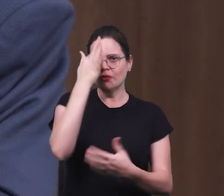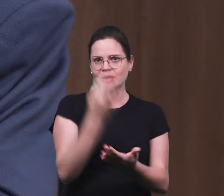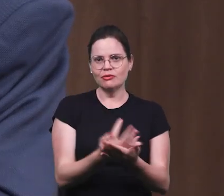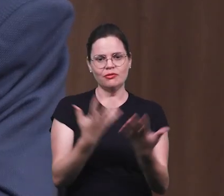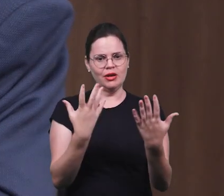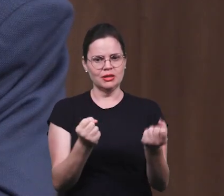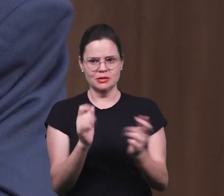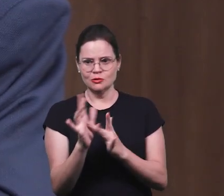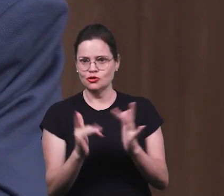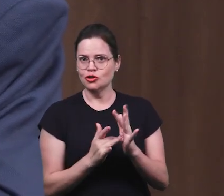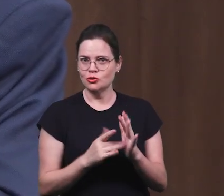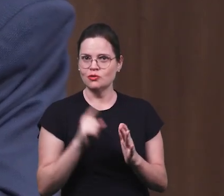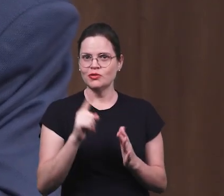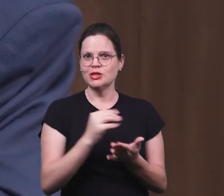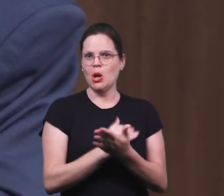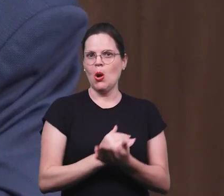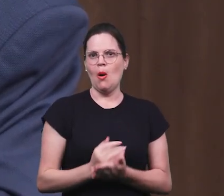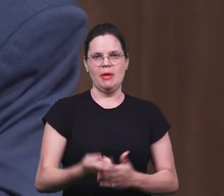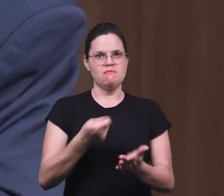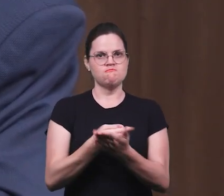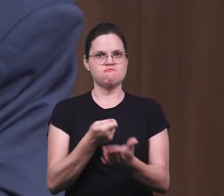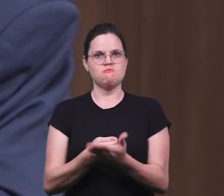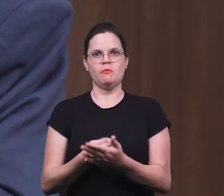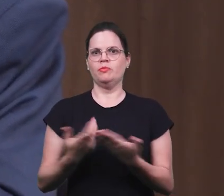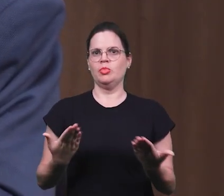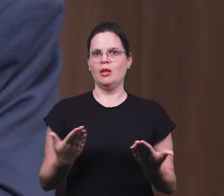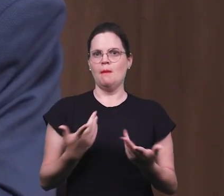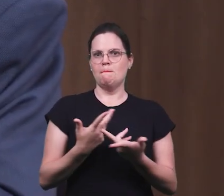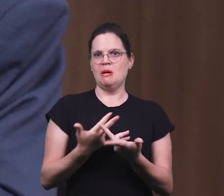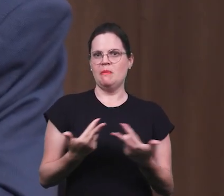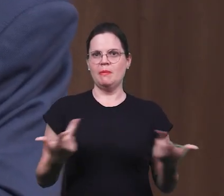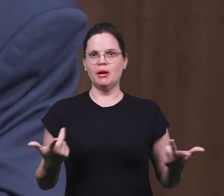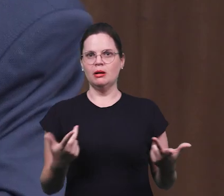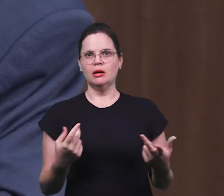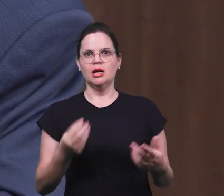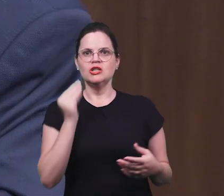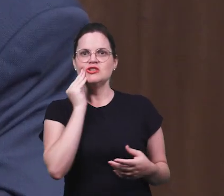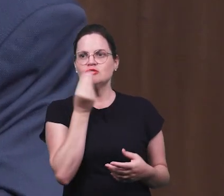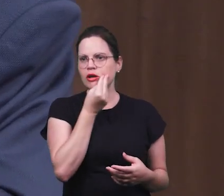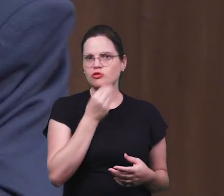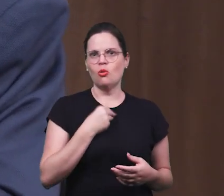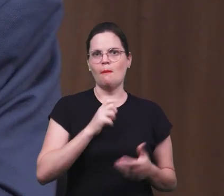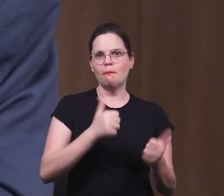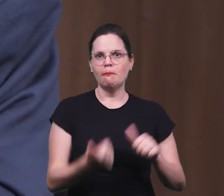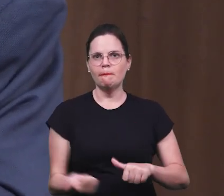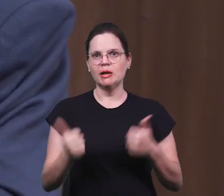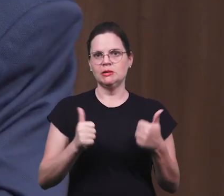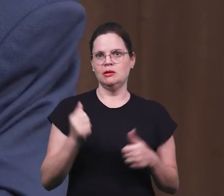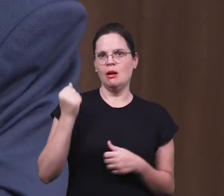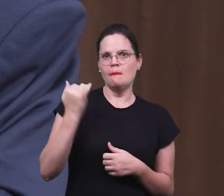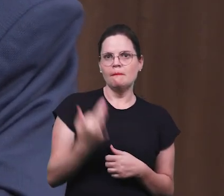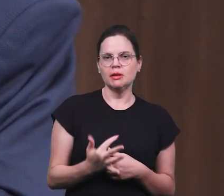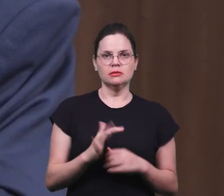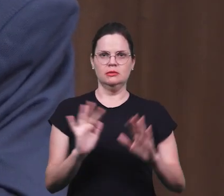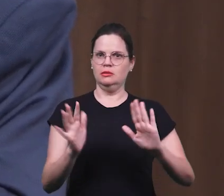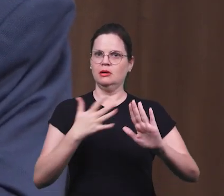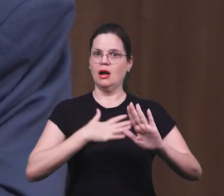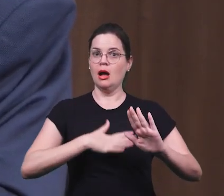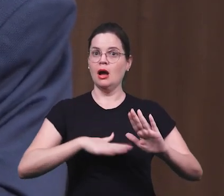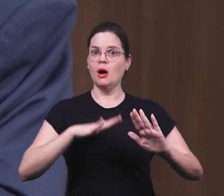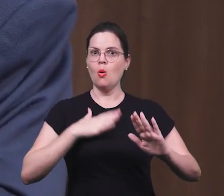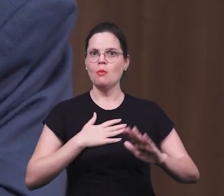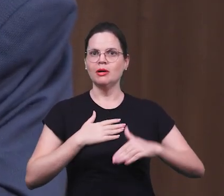irmão novo na igreja, começa a impor sobre uso e costume, impor sobre isso, jejuns, impor sobre aquilo, tem madrugada, tem não sei o quê.